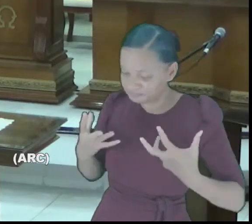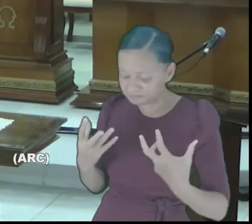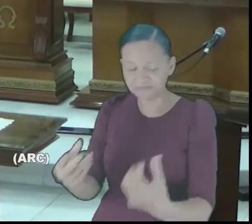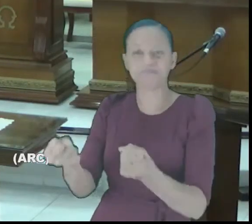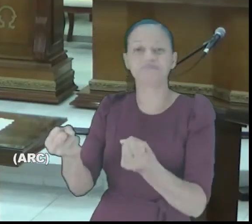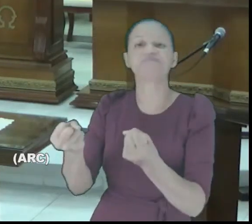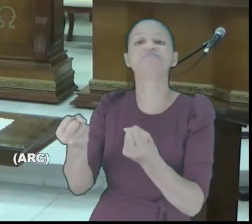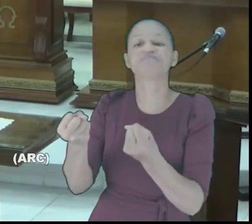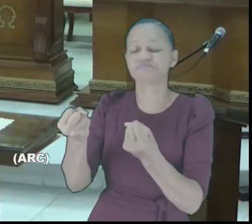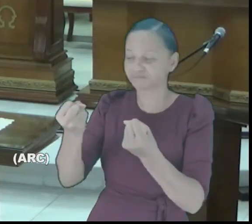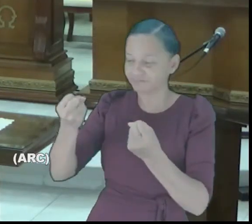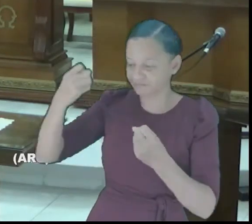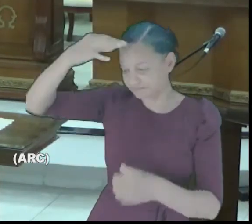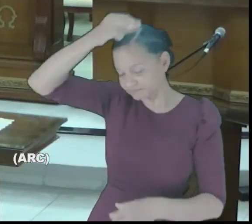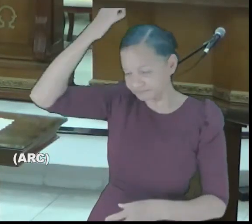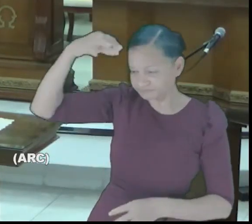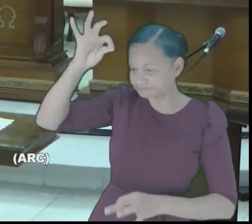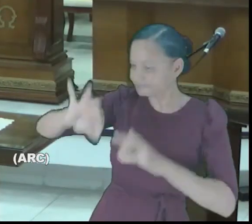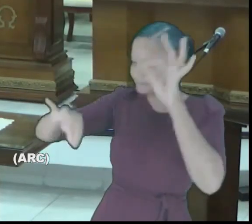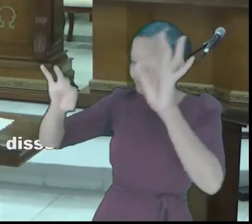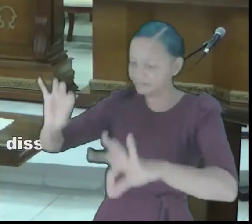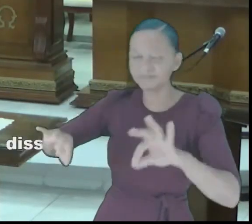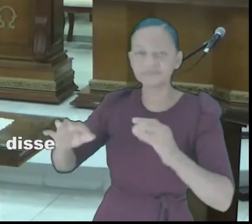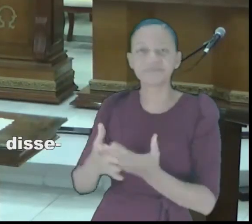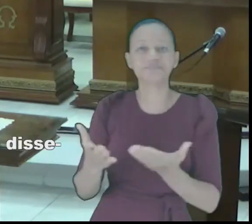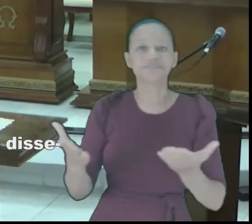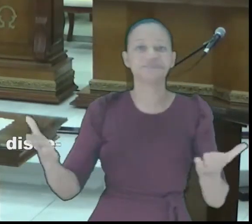recebei o Espírito Santo.